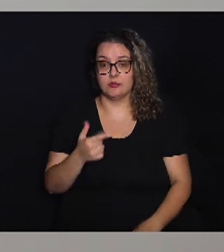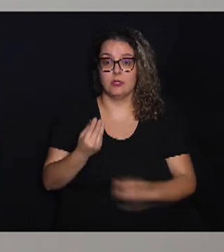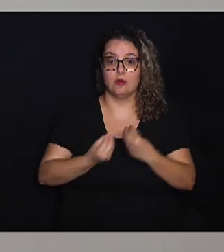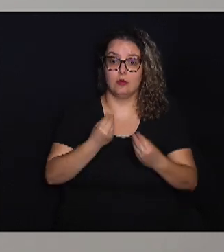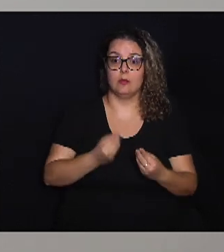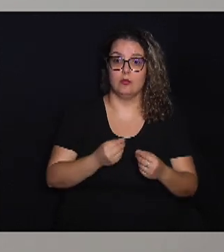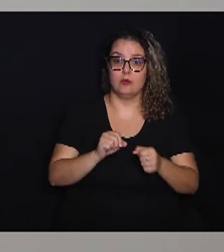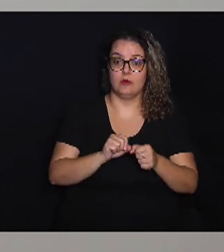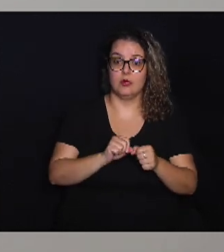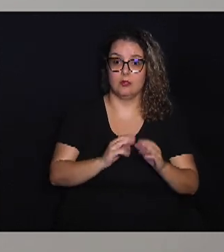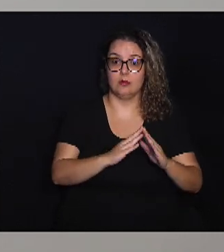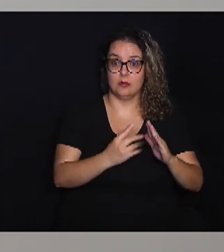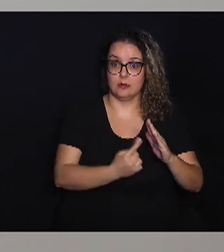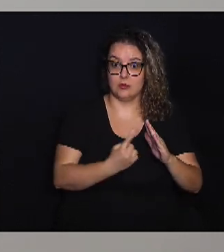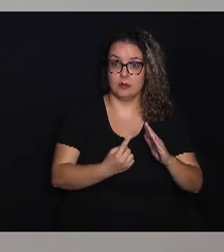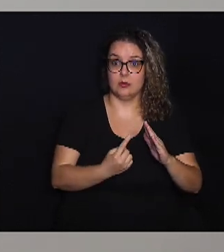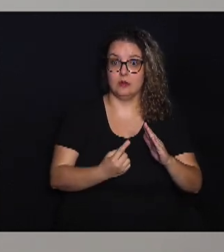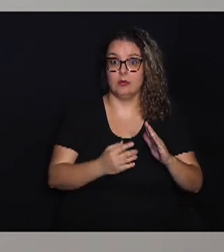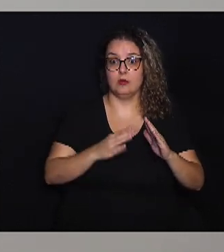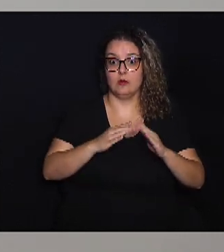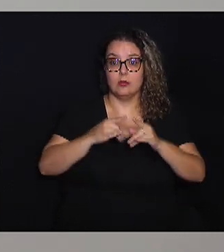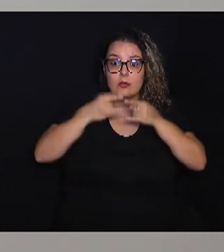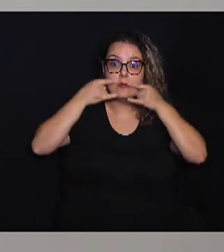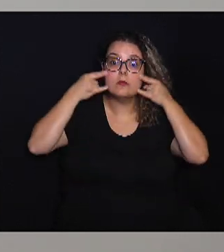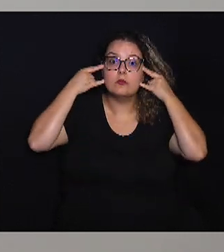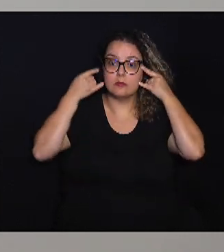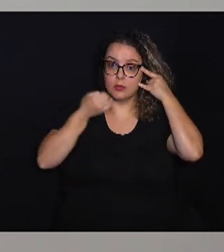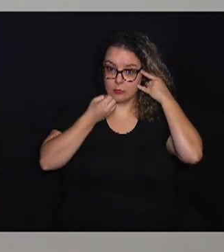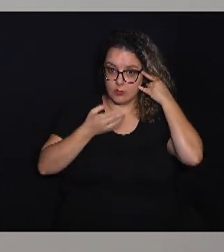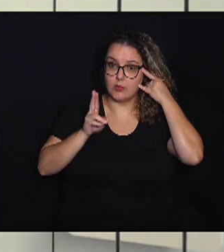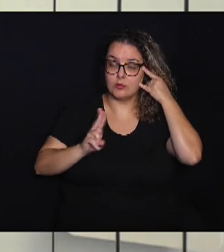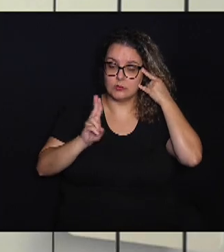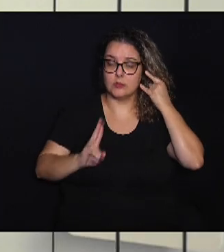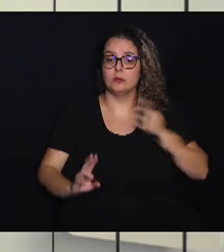é importante sair de casa usando uma boa máscara.